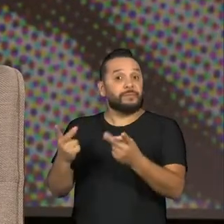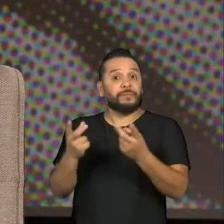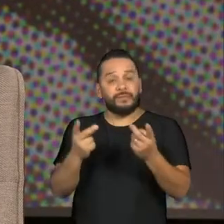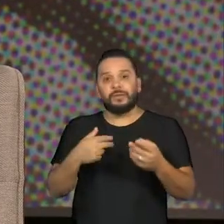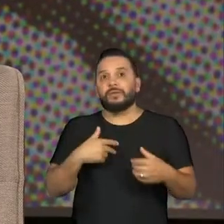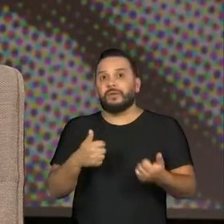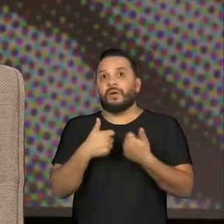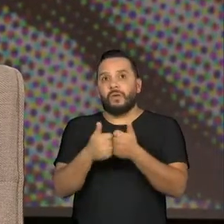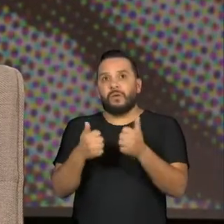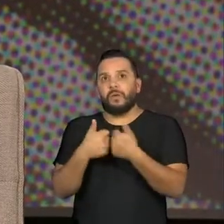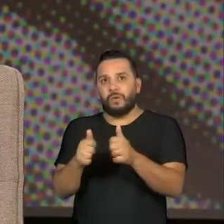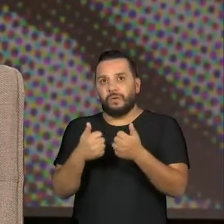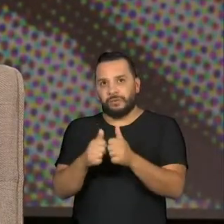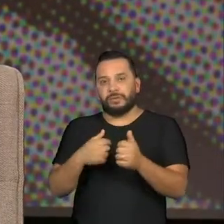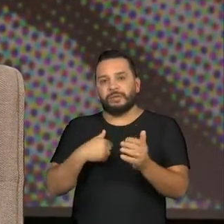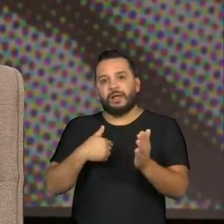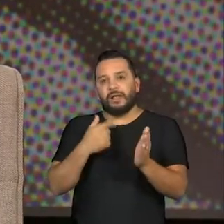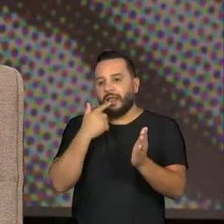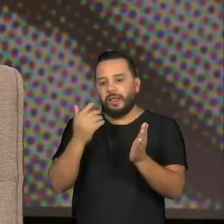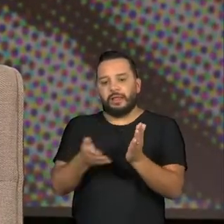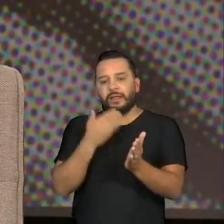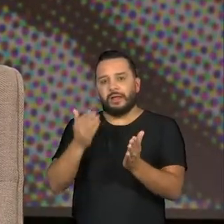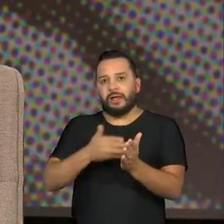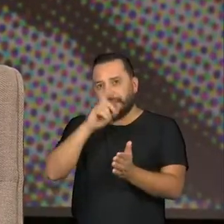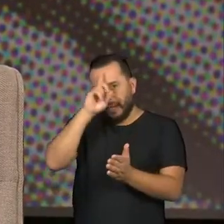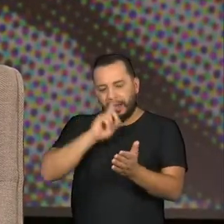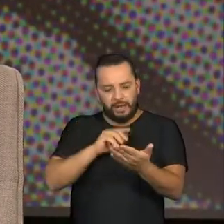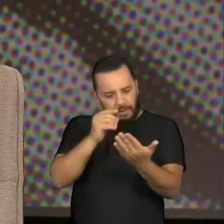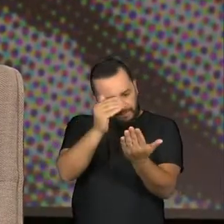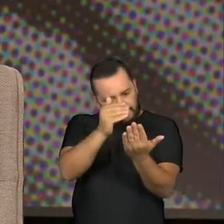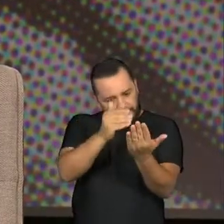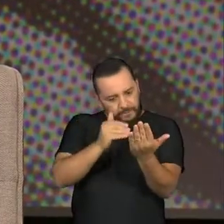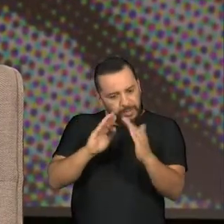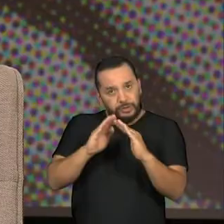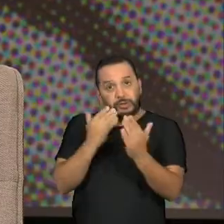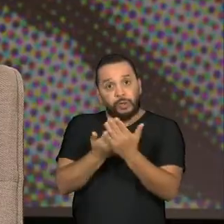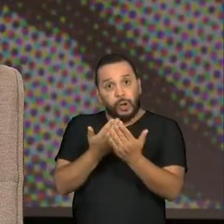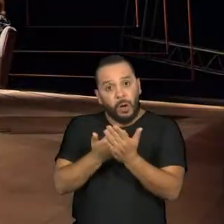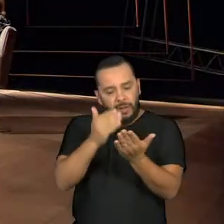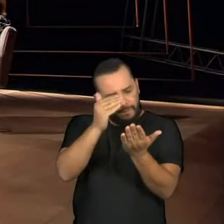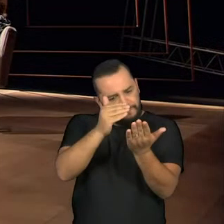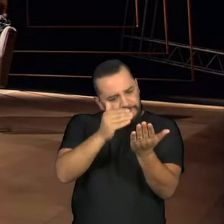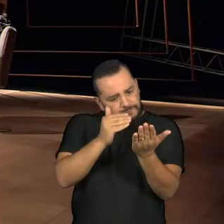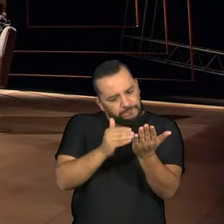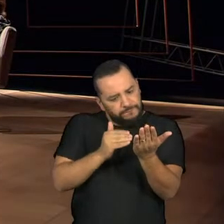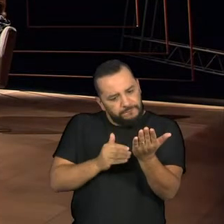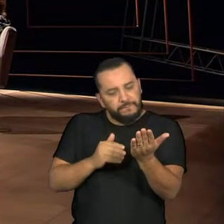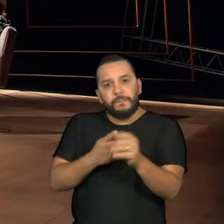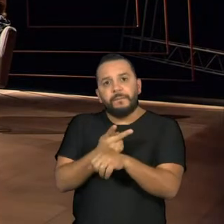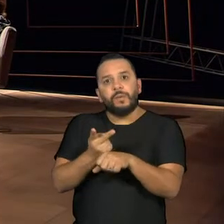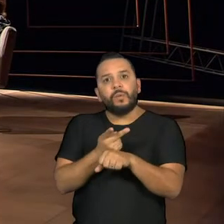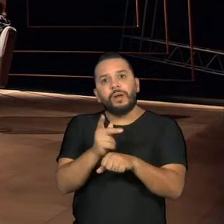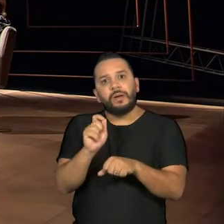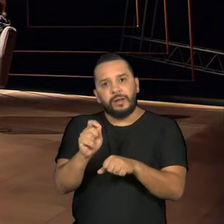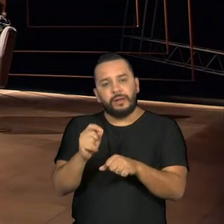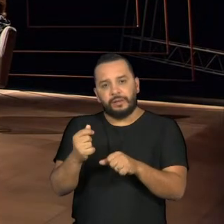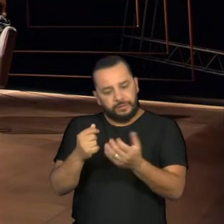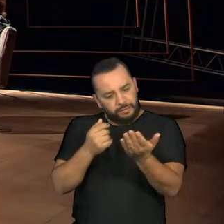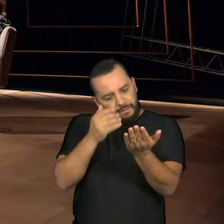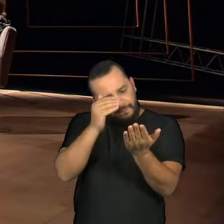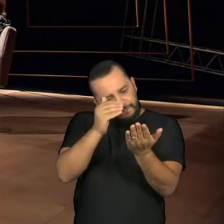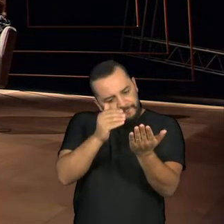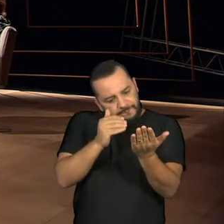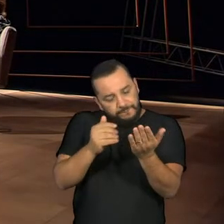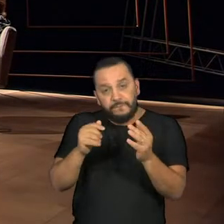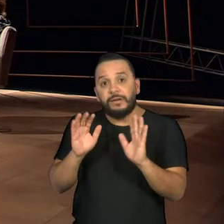ônibus, pegamos o Páginas Amarelas, fomos atrás das escolas. E aí a gente propunha um projeto de